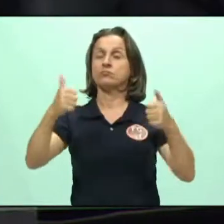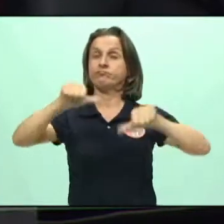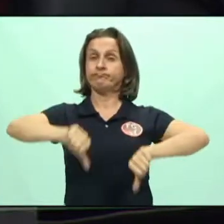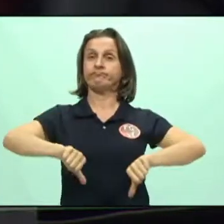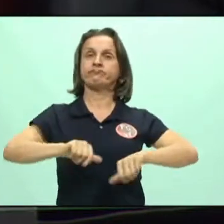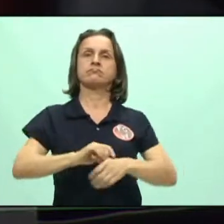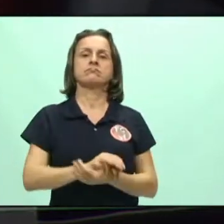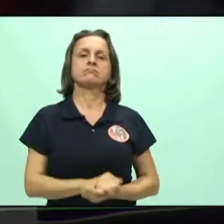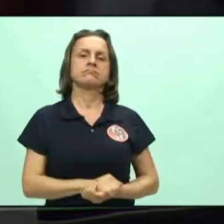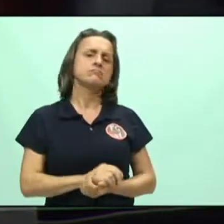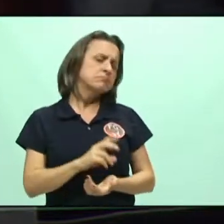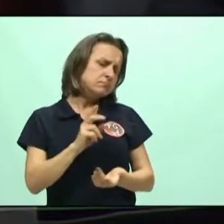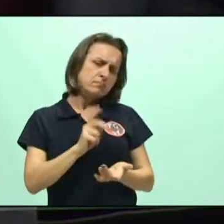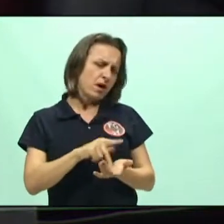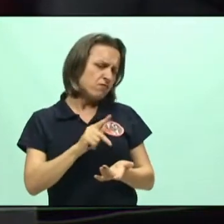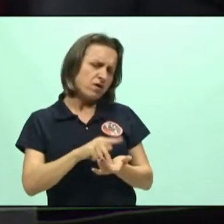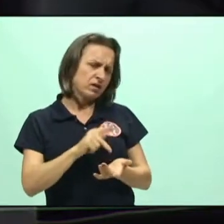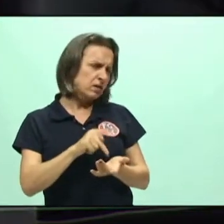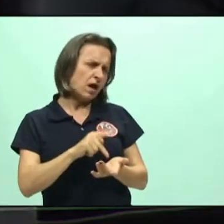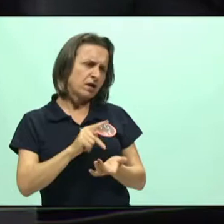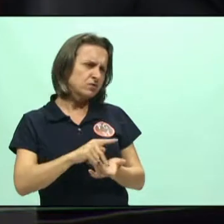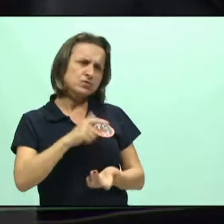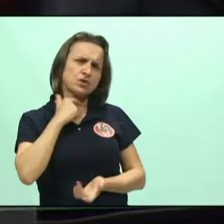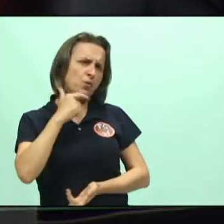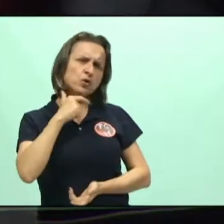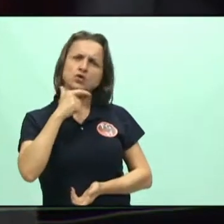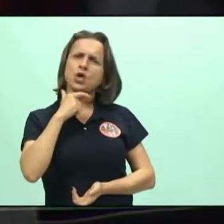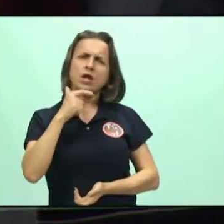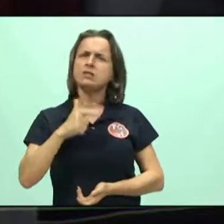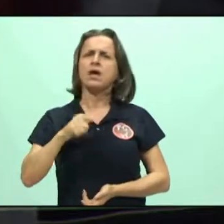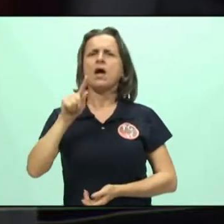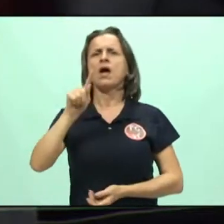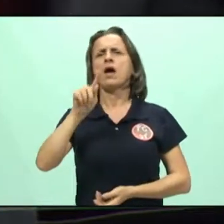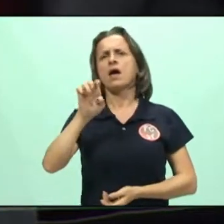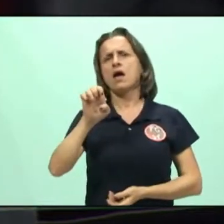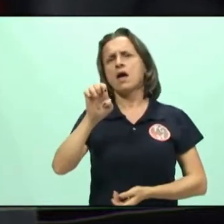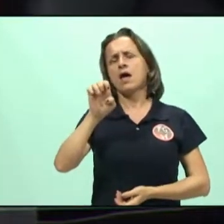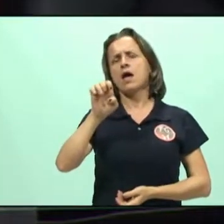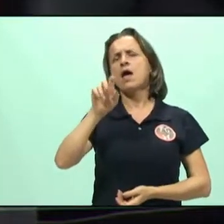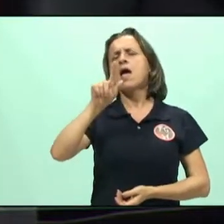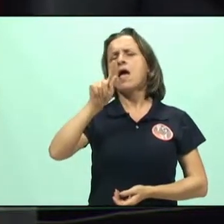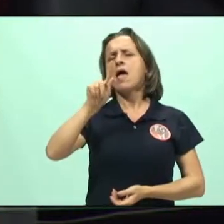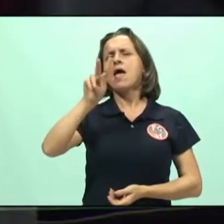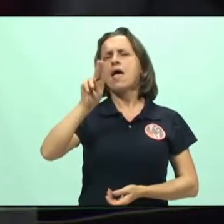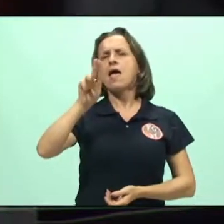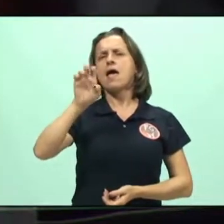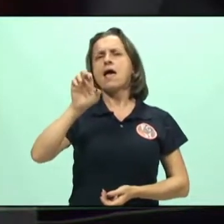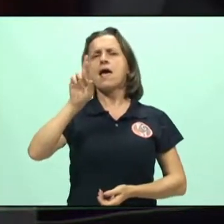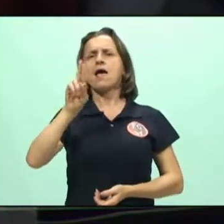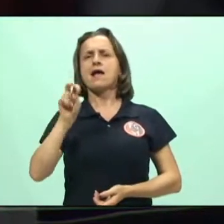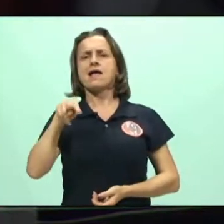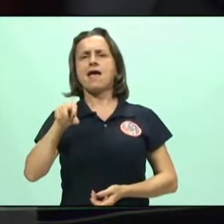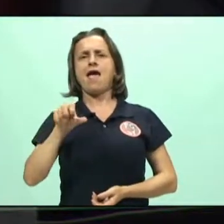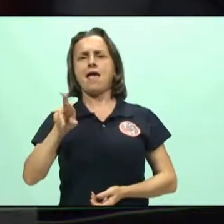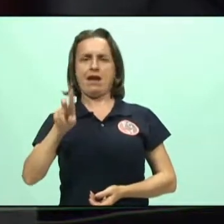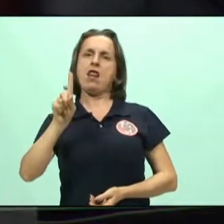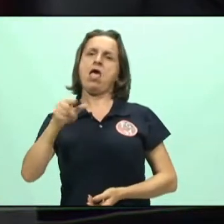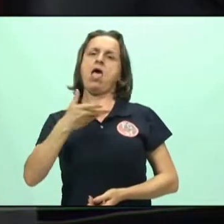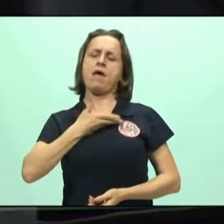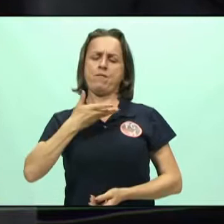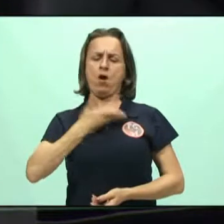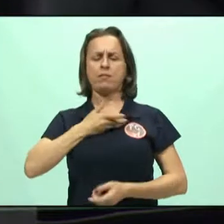é verdade não adianta não se alguém não é meu amigo mas olha ele tem que ir lá na Itaipava ver a situação que tá